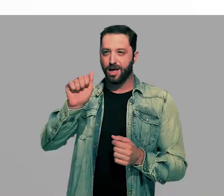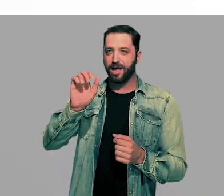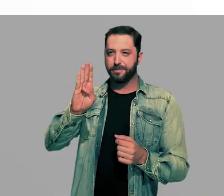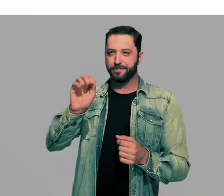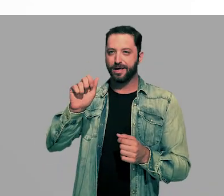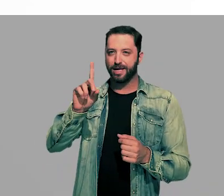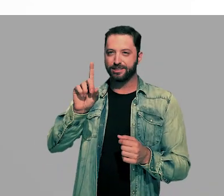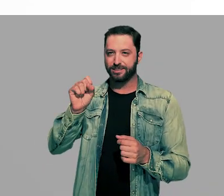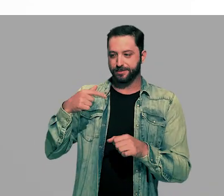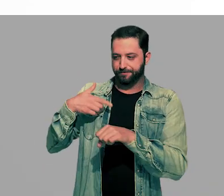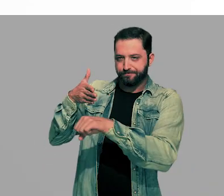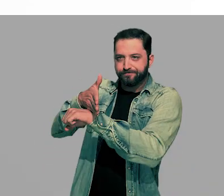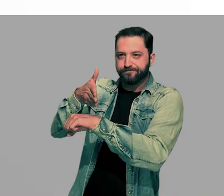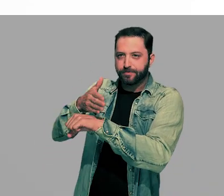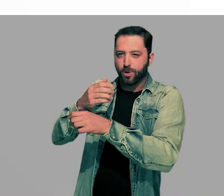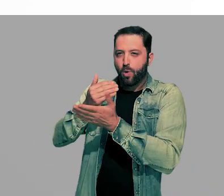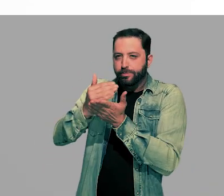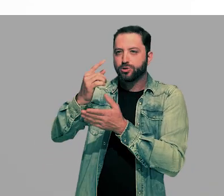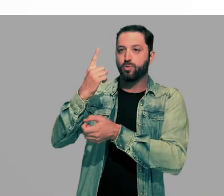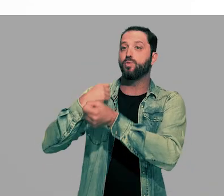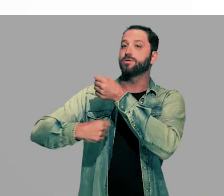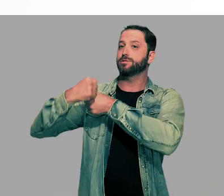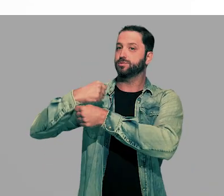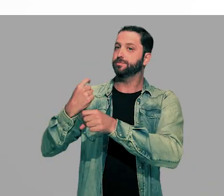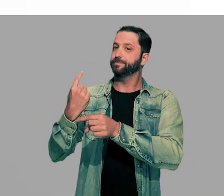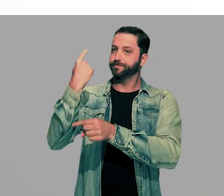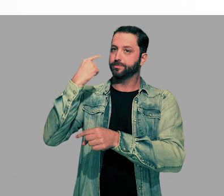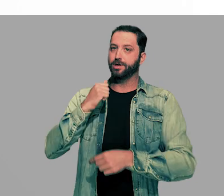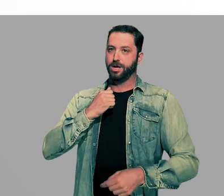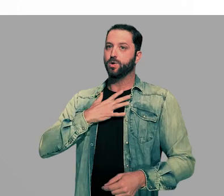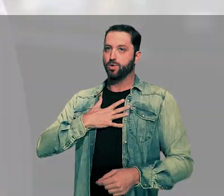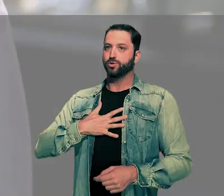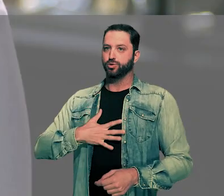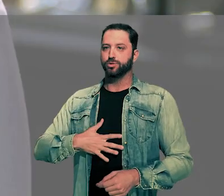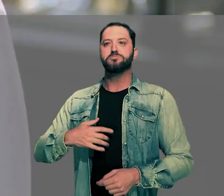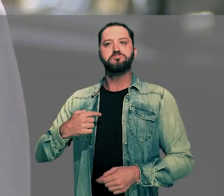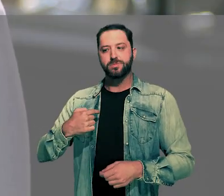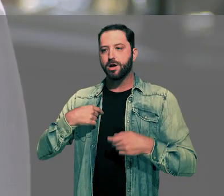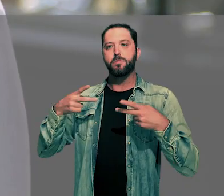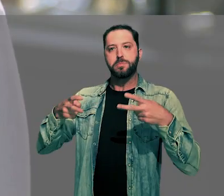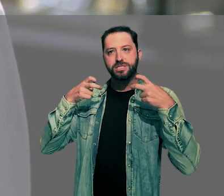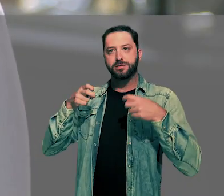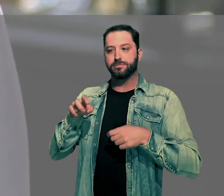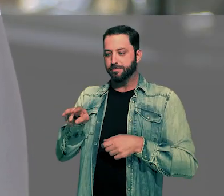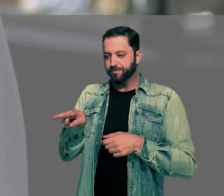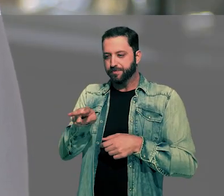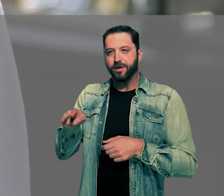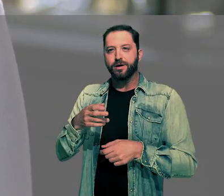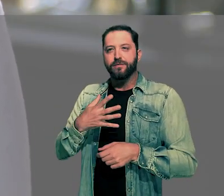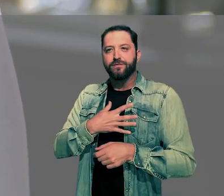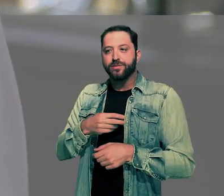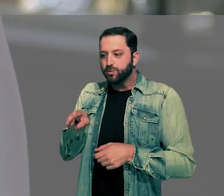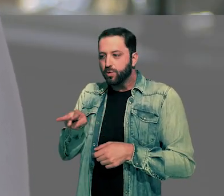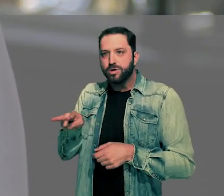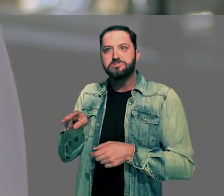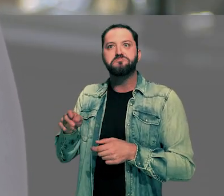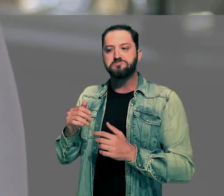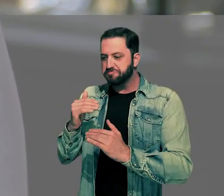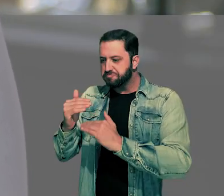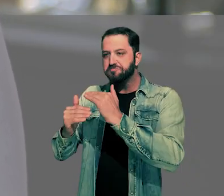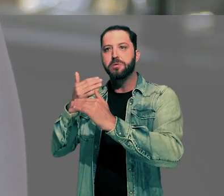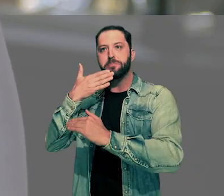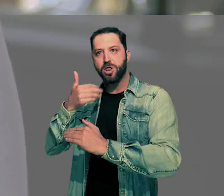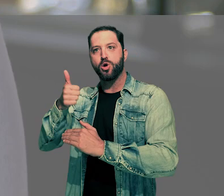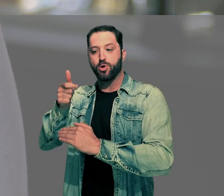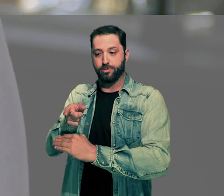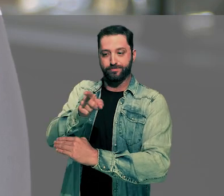Eu entrei aqui na BADS no ano passado. Foi em agosto. E agora eu já vejo uma super